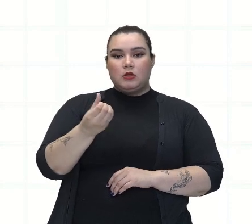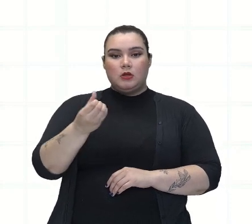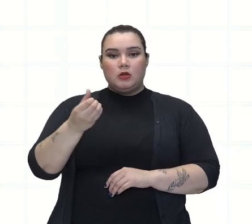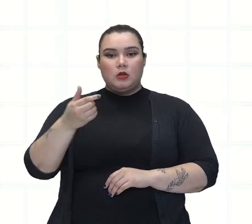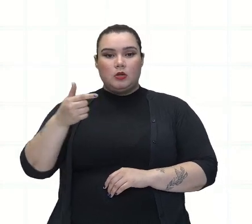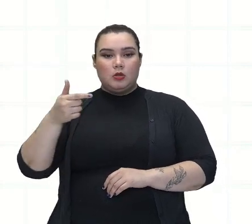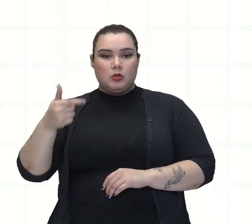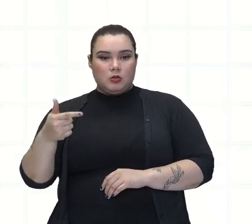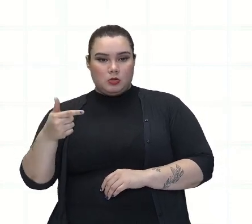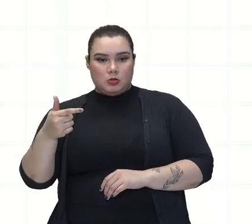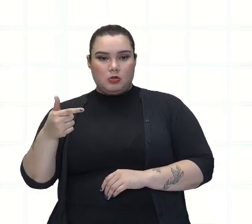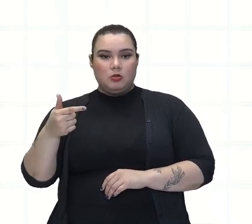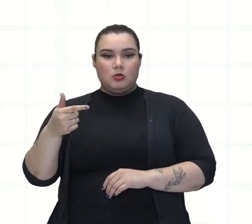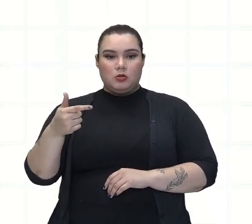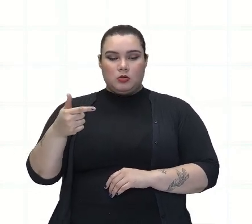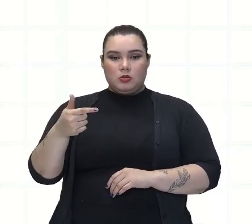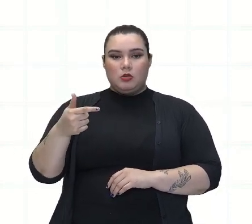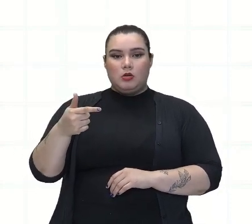62